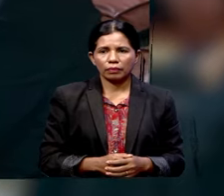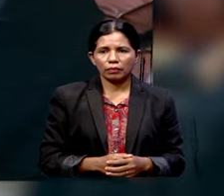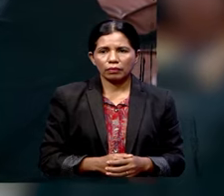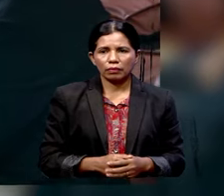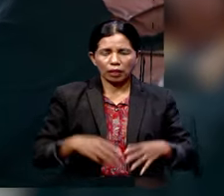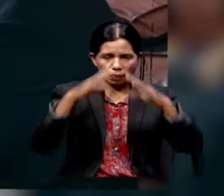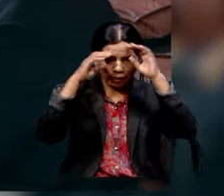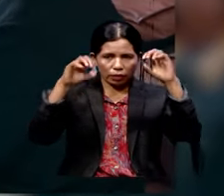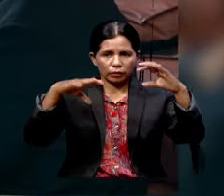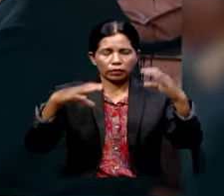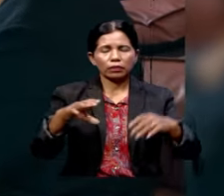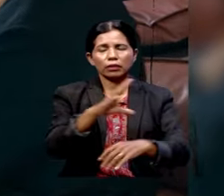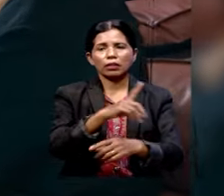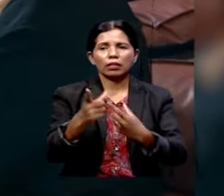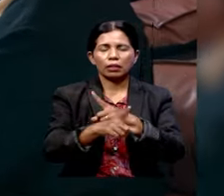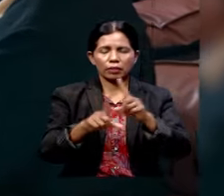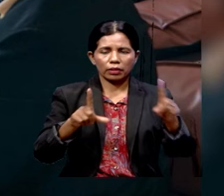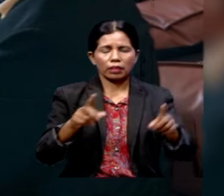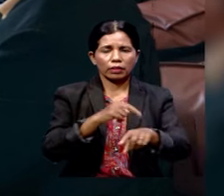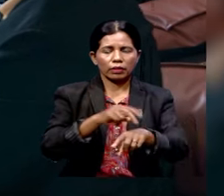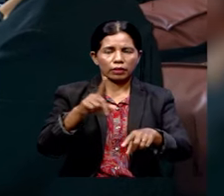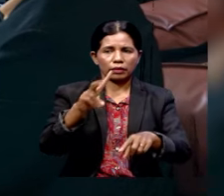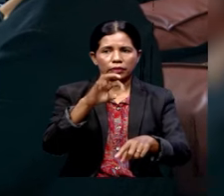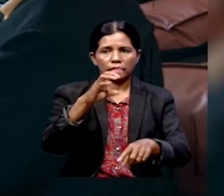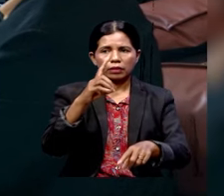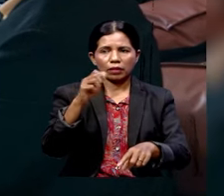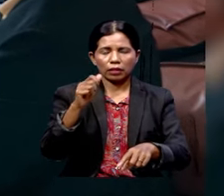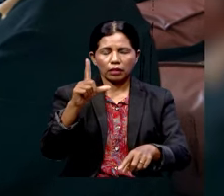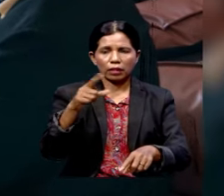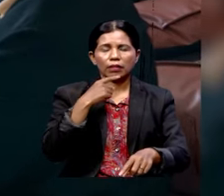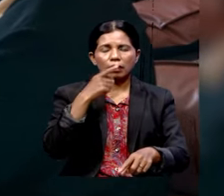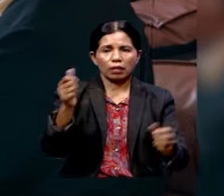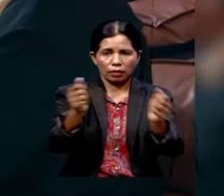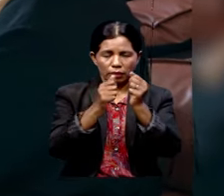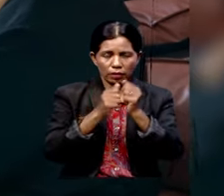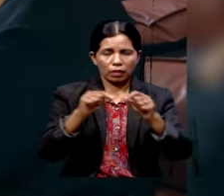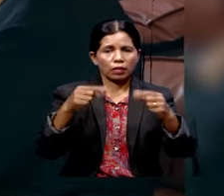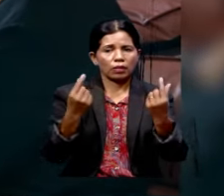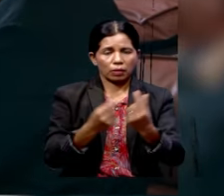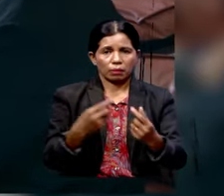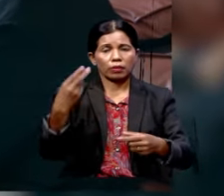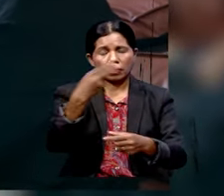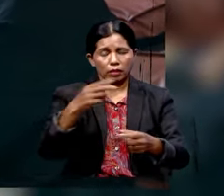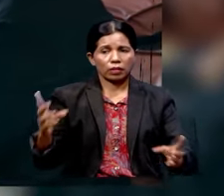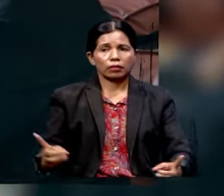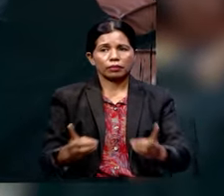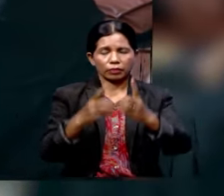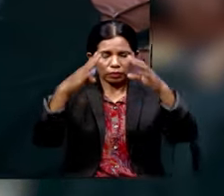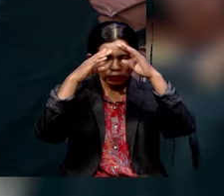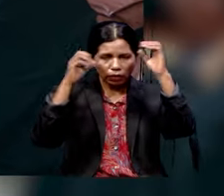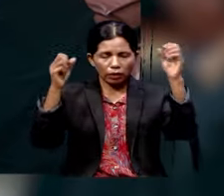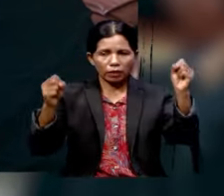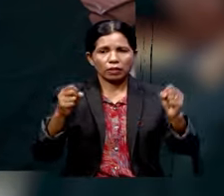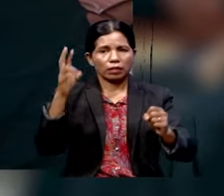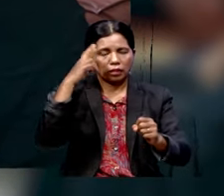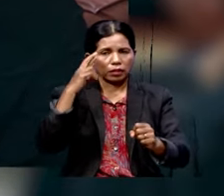Presidente Consejo Combatente de Libertación Nacional, Vidal de Jesus, reaclima a Muto con equipa Quintané, a Sorumalo Presidente da República,